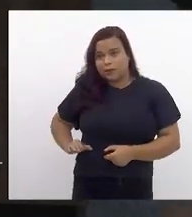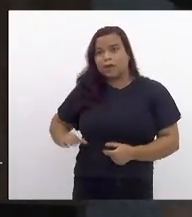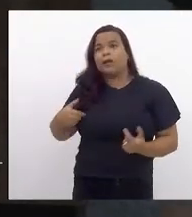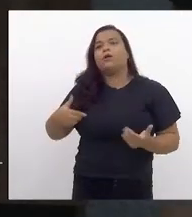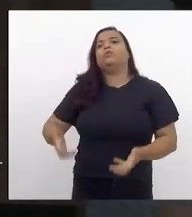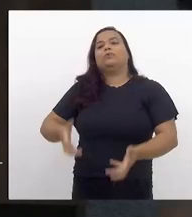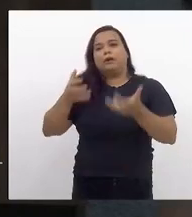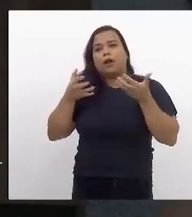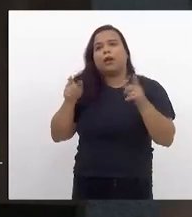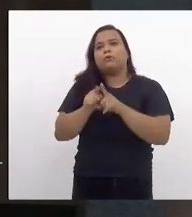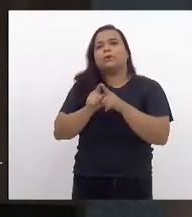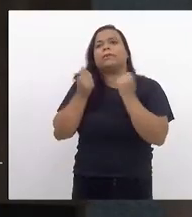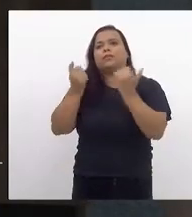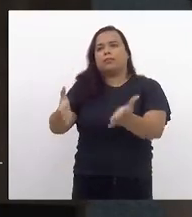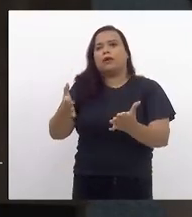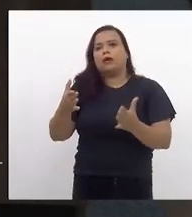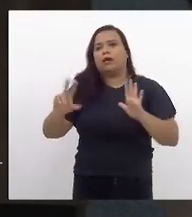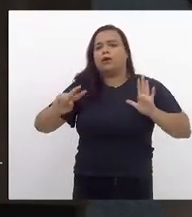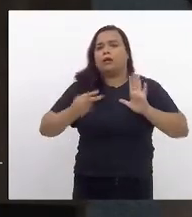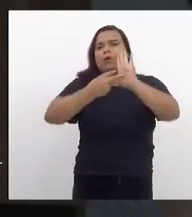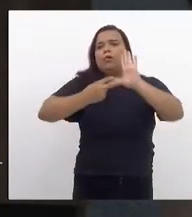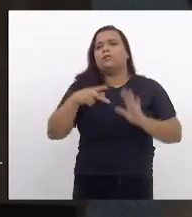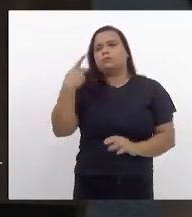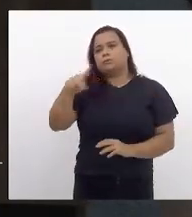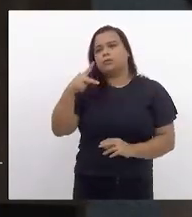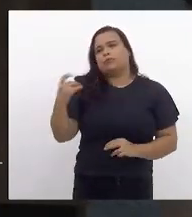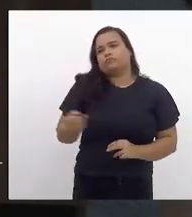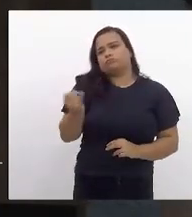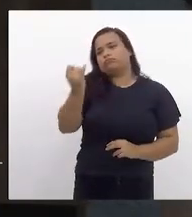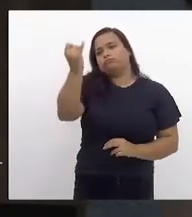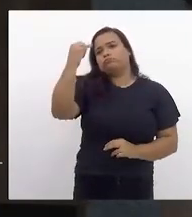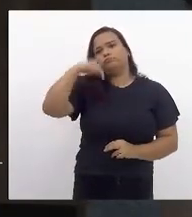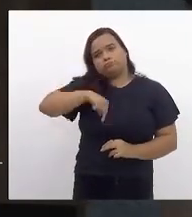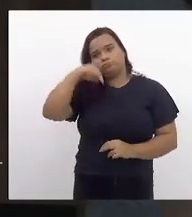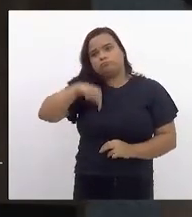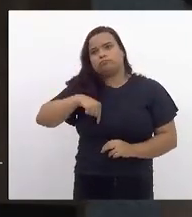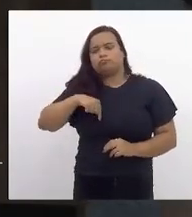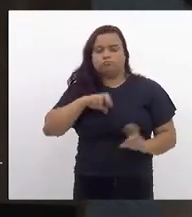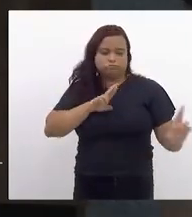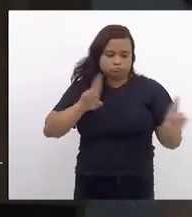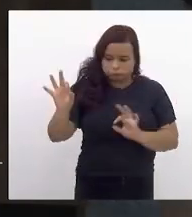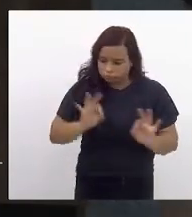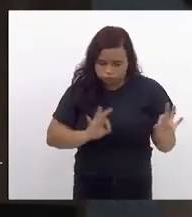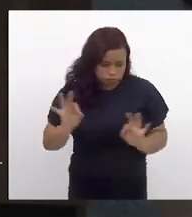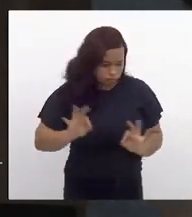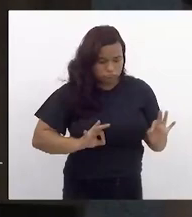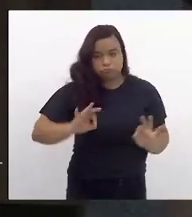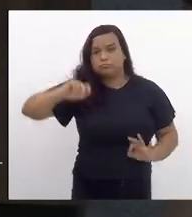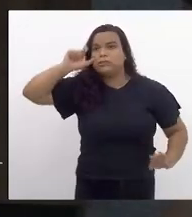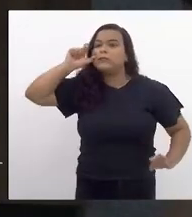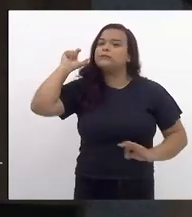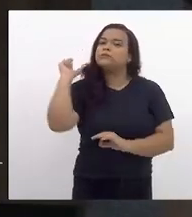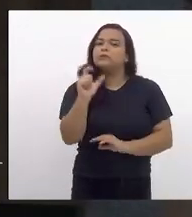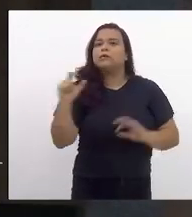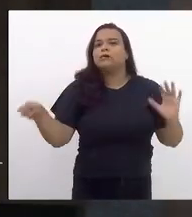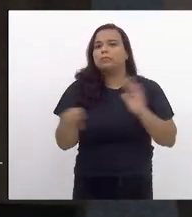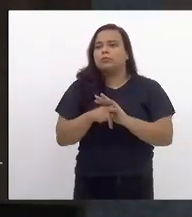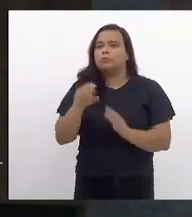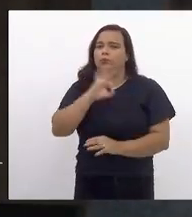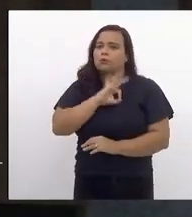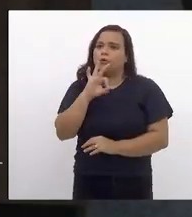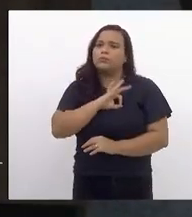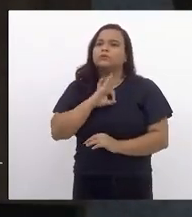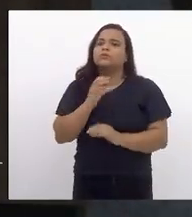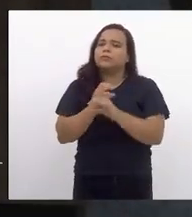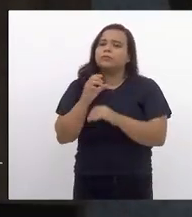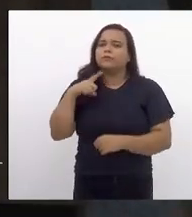quero reconhecer aqui a sua importância na administração dos interesses dos policiais